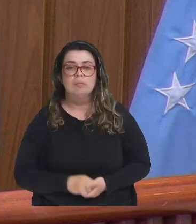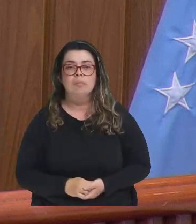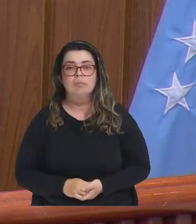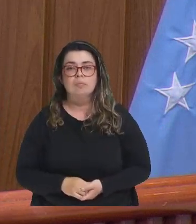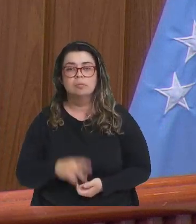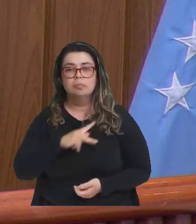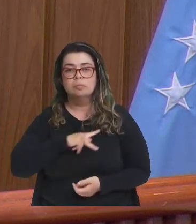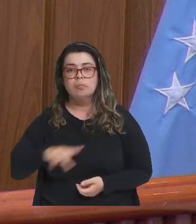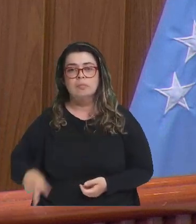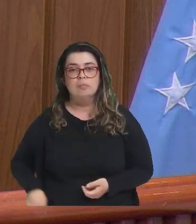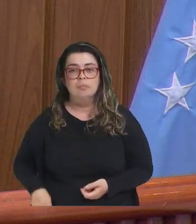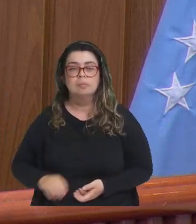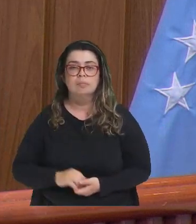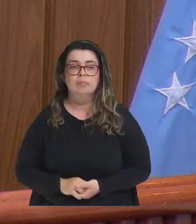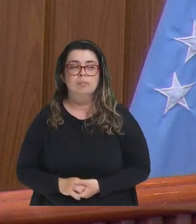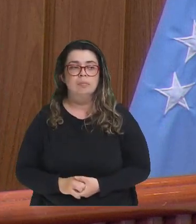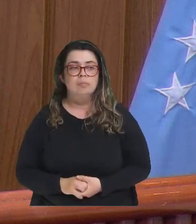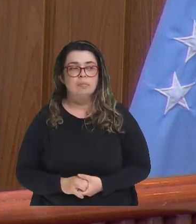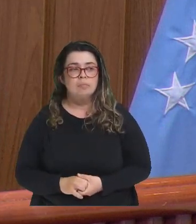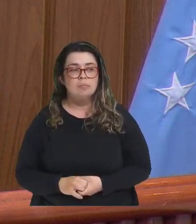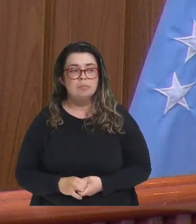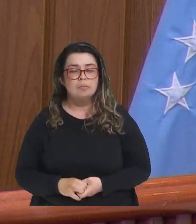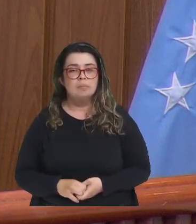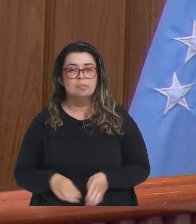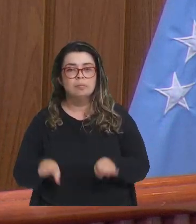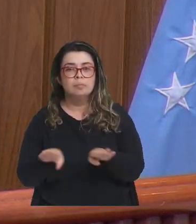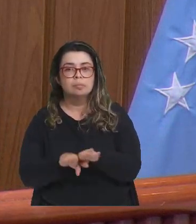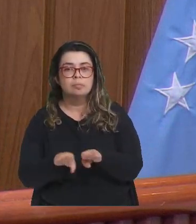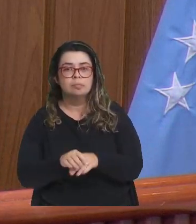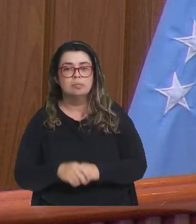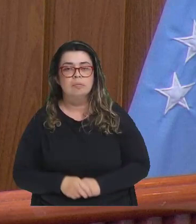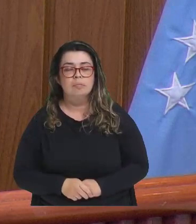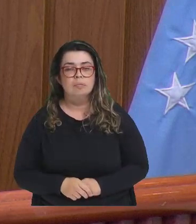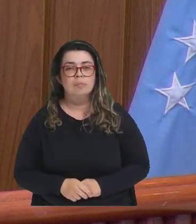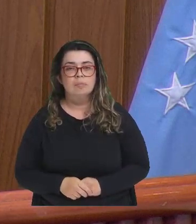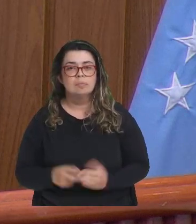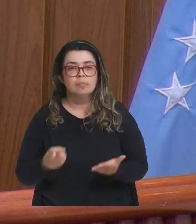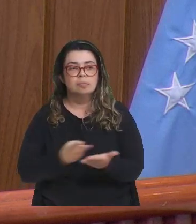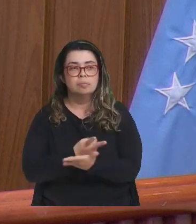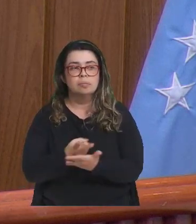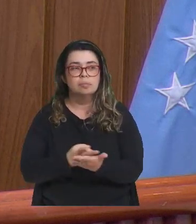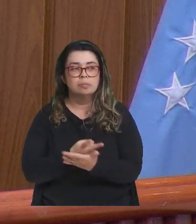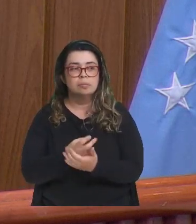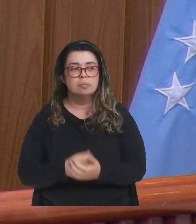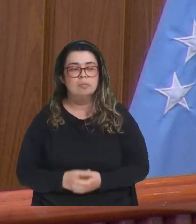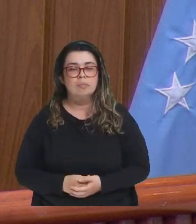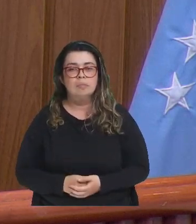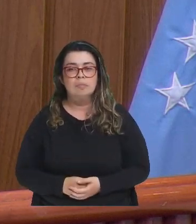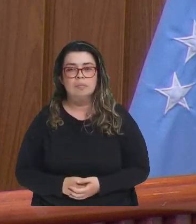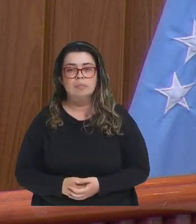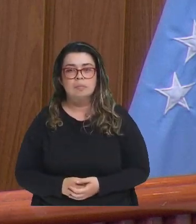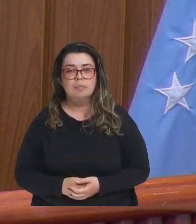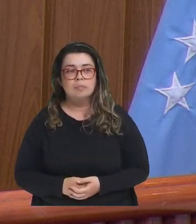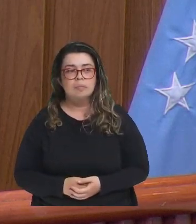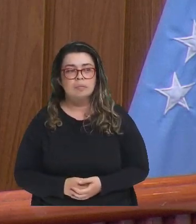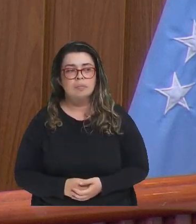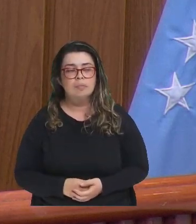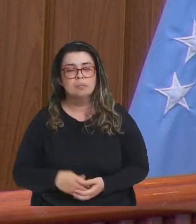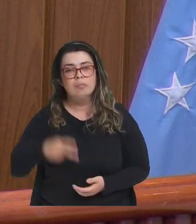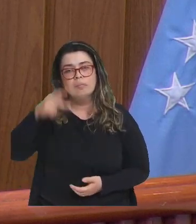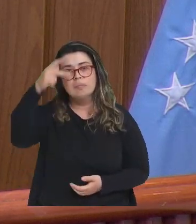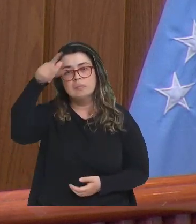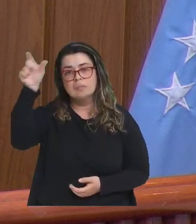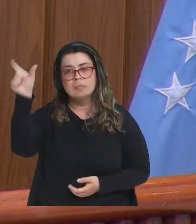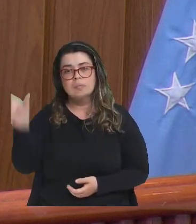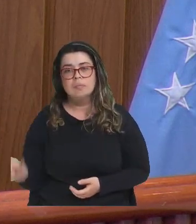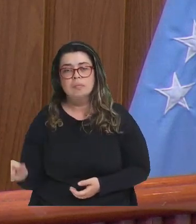Comissão de Cidadania. Também fui procurada por alguns jogadores que até